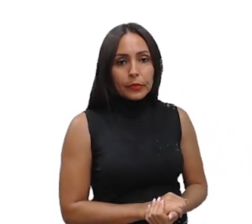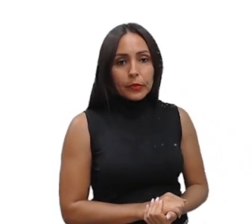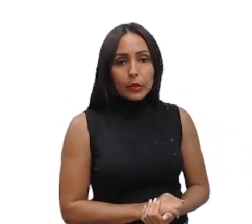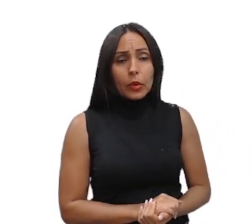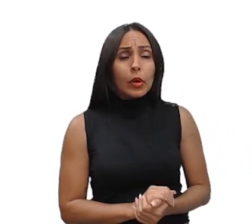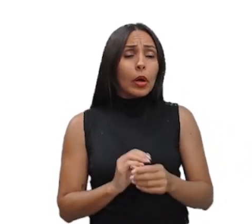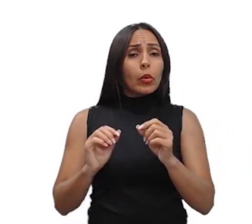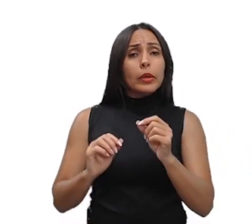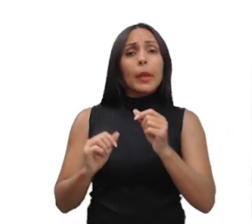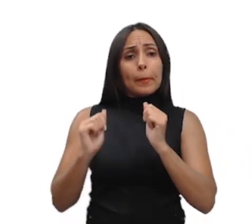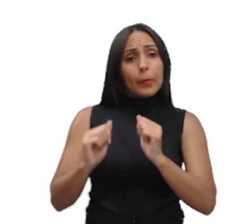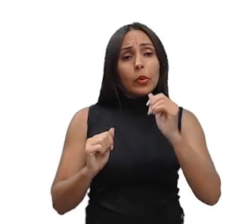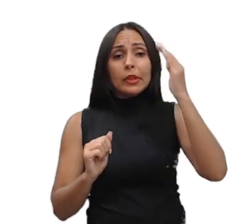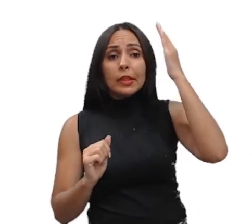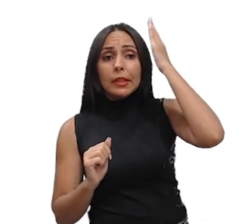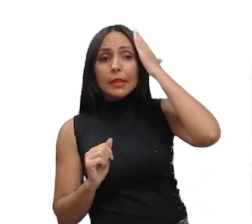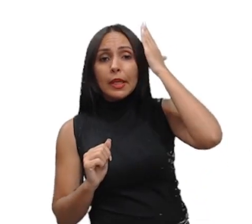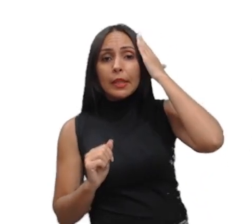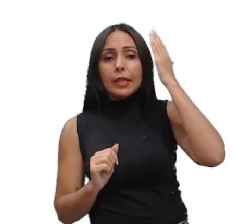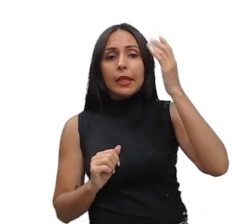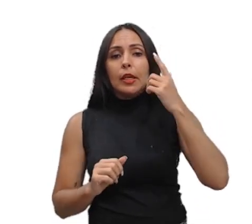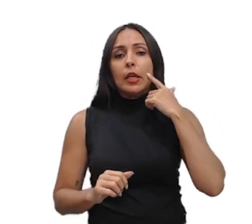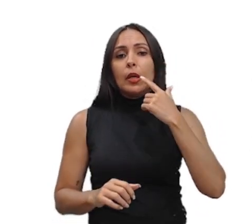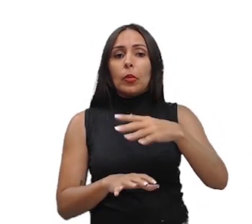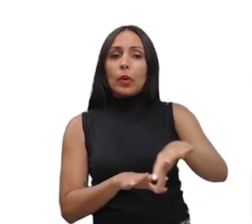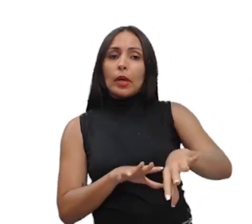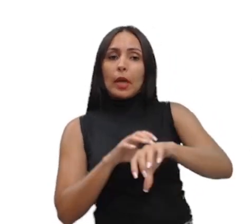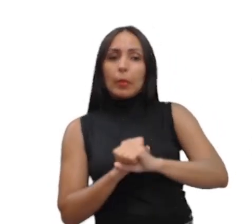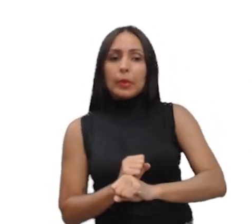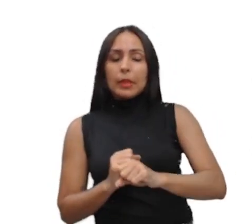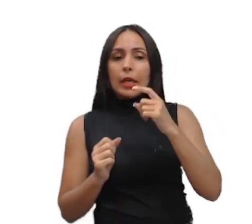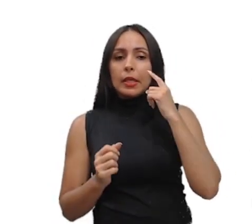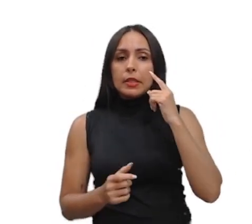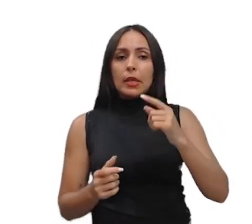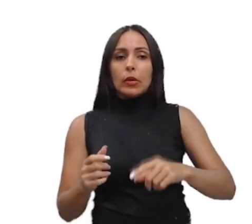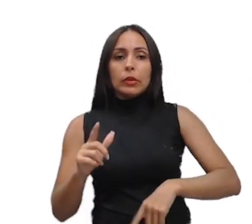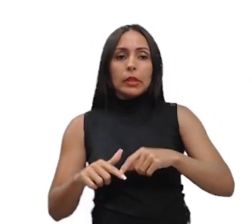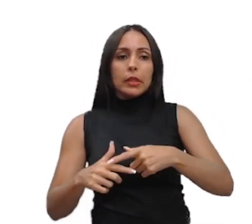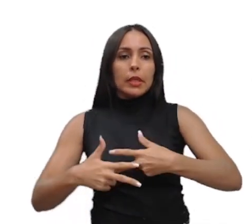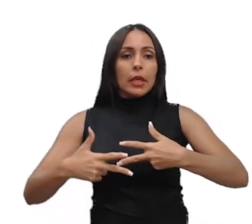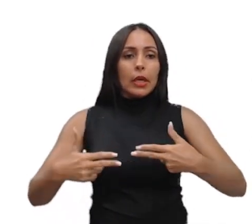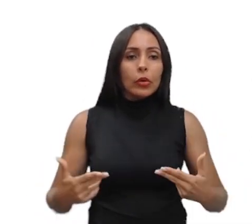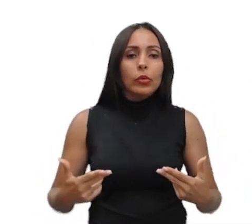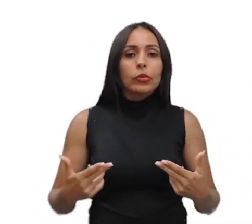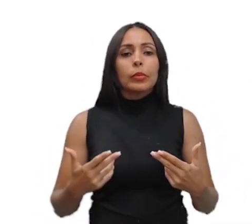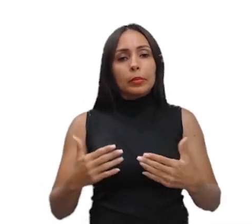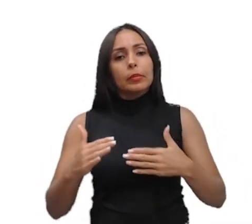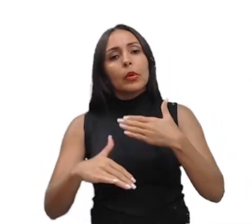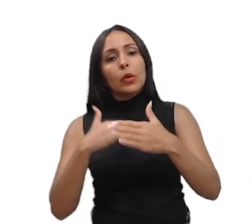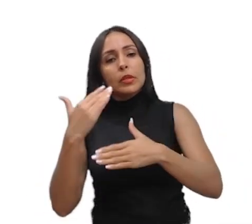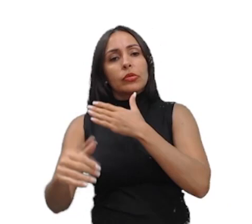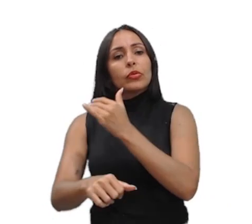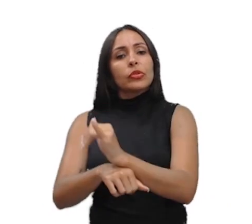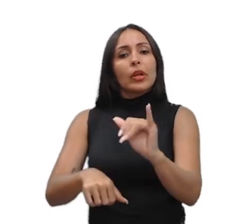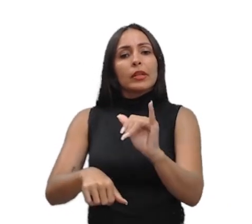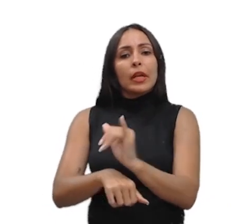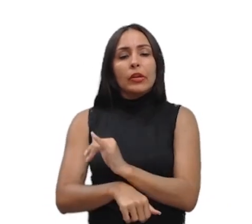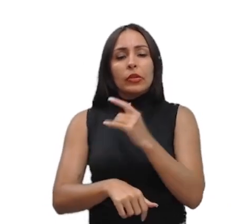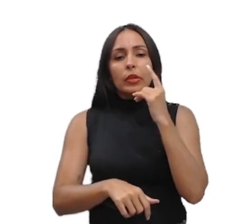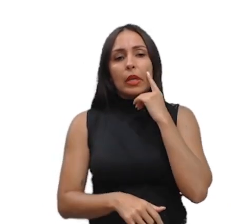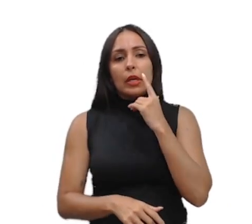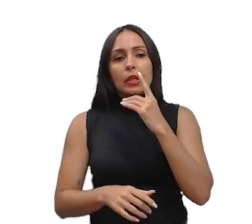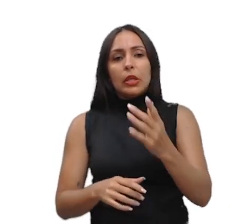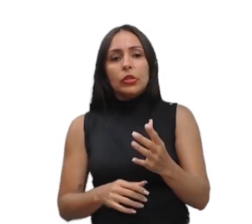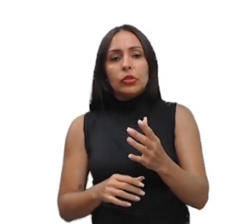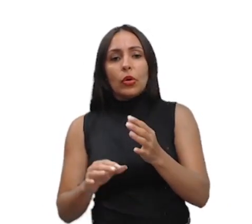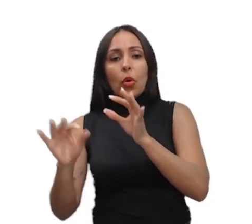por captação de recursos. Então, a captação de recursos é um processo estratégico